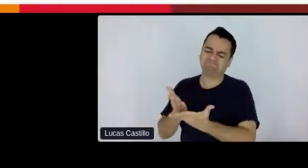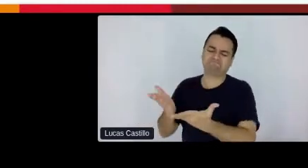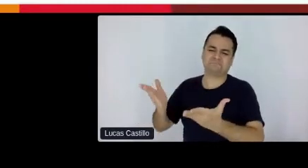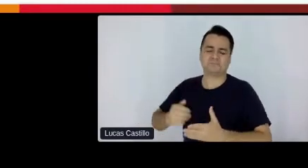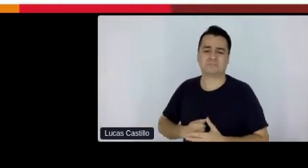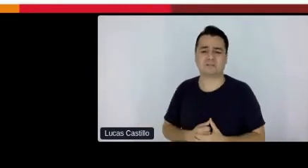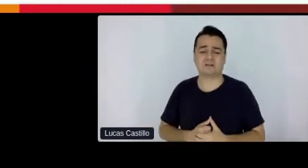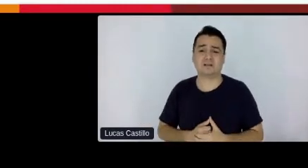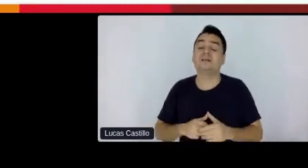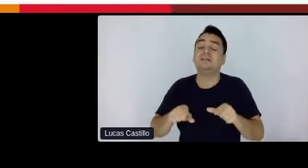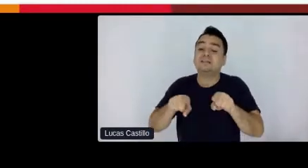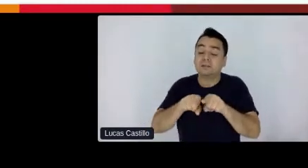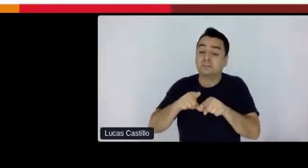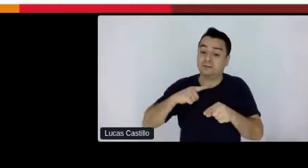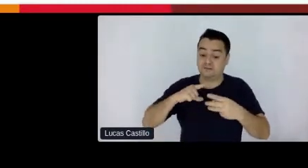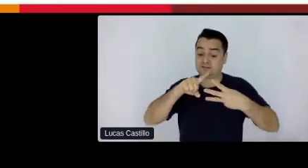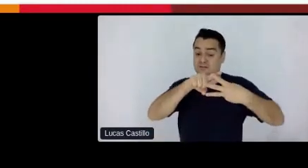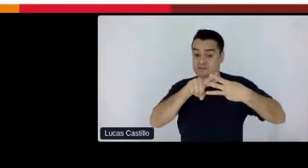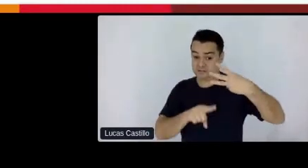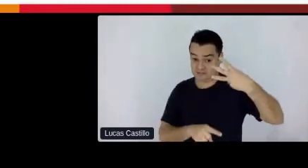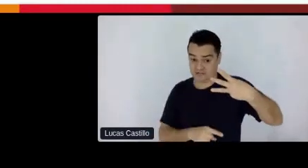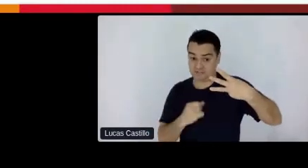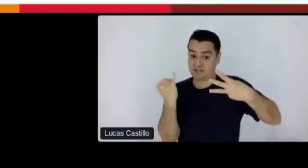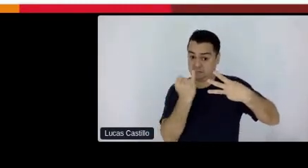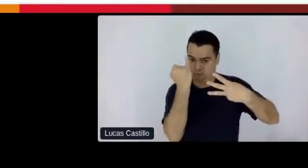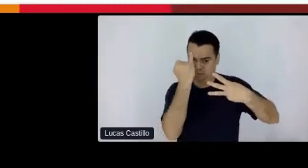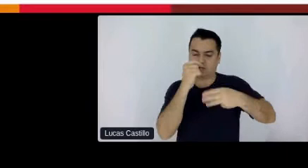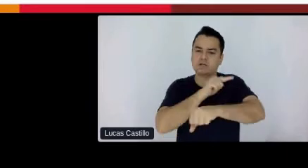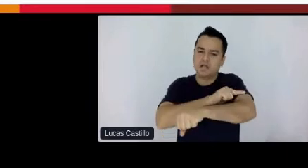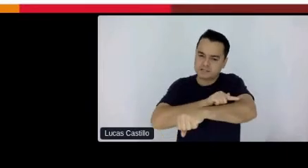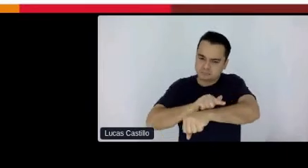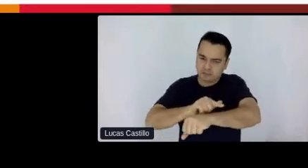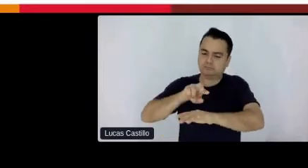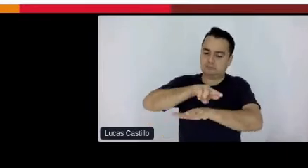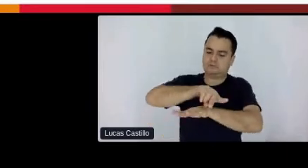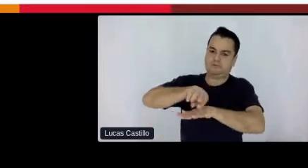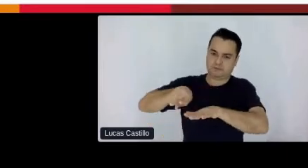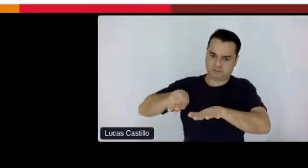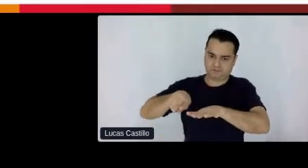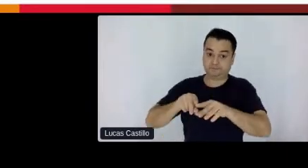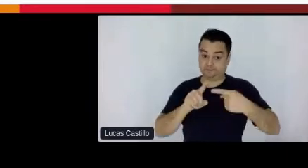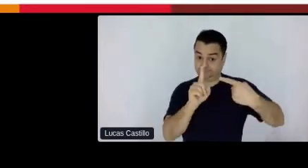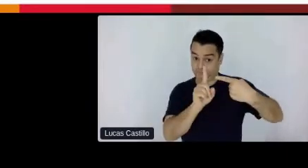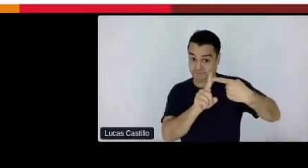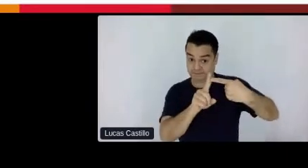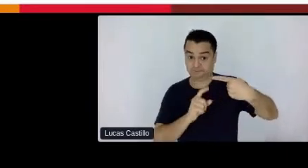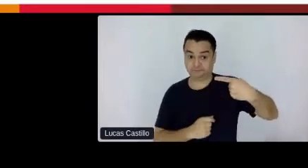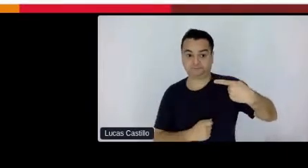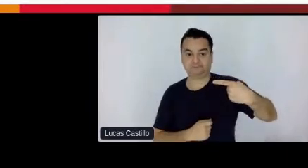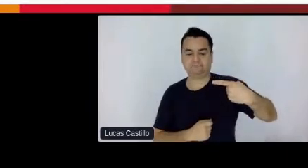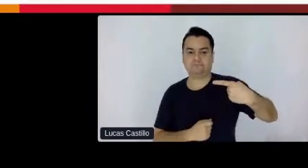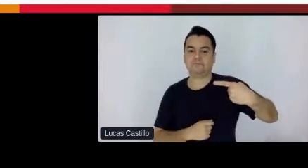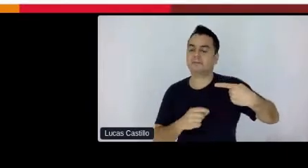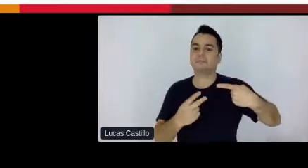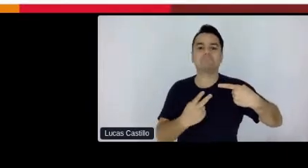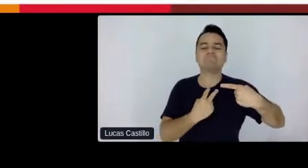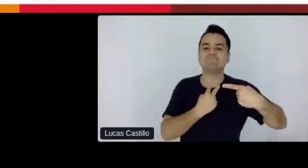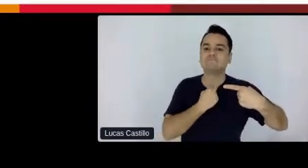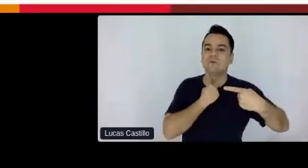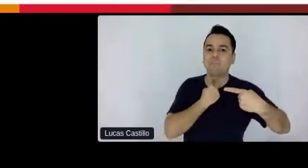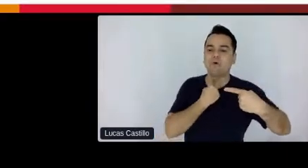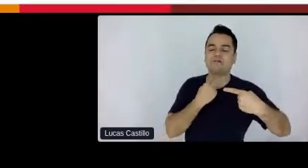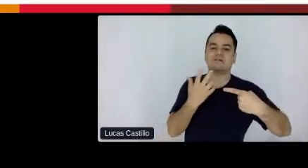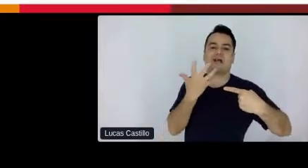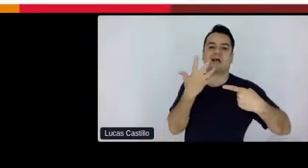Aqui eu trago 3 pontos importantíssimos sobre respeito à diversidade. Ponto 1. Não ter nem tolerar